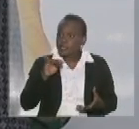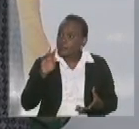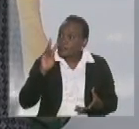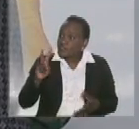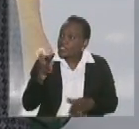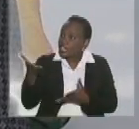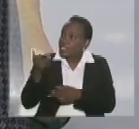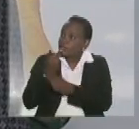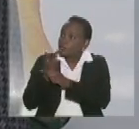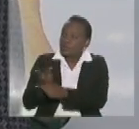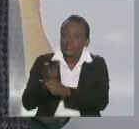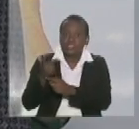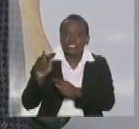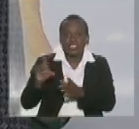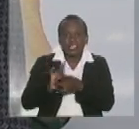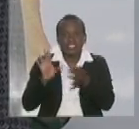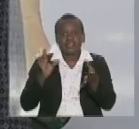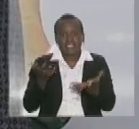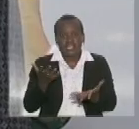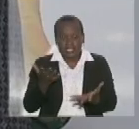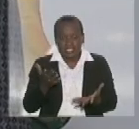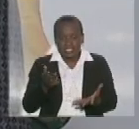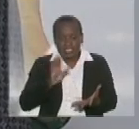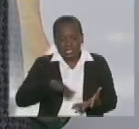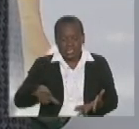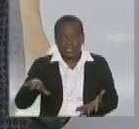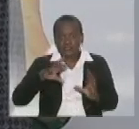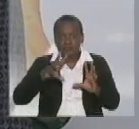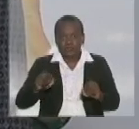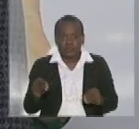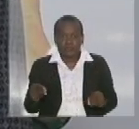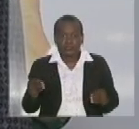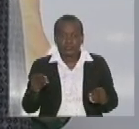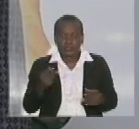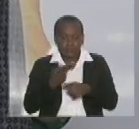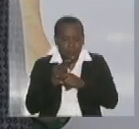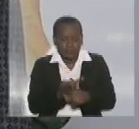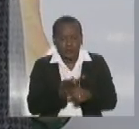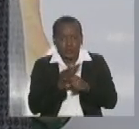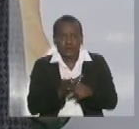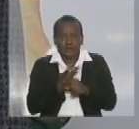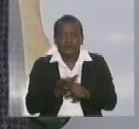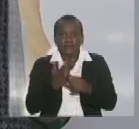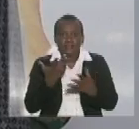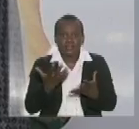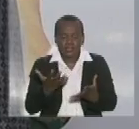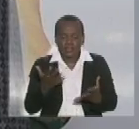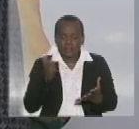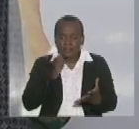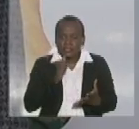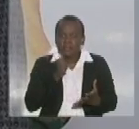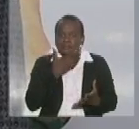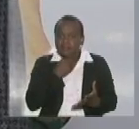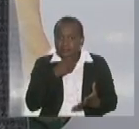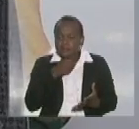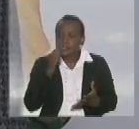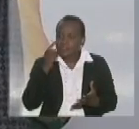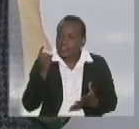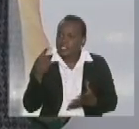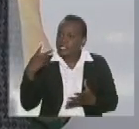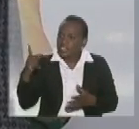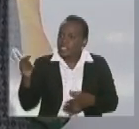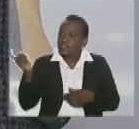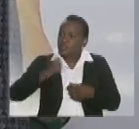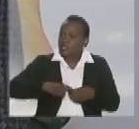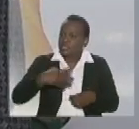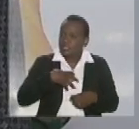nos pais. Então, assim, a gente vê crianças num movimento de busca delas, né, dos pais, de resgatar